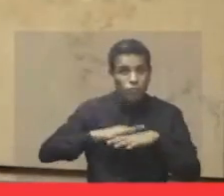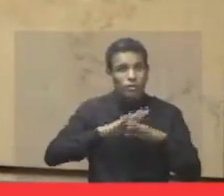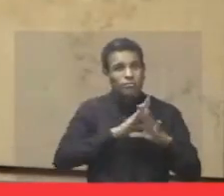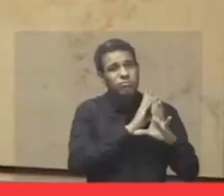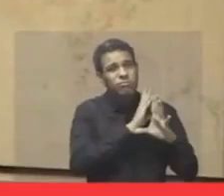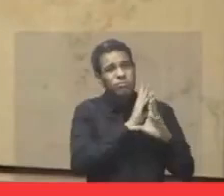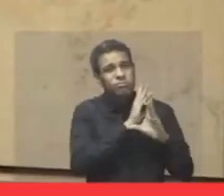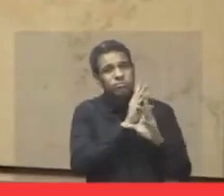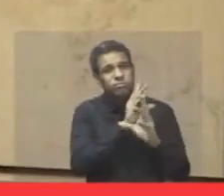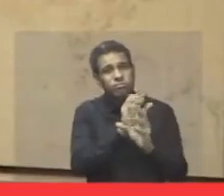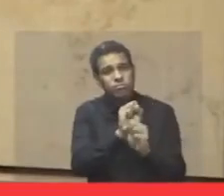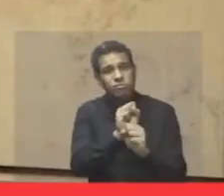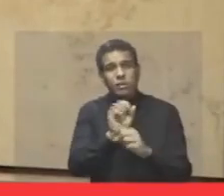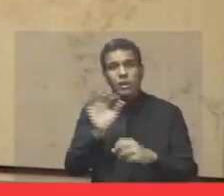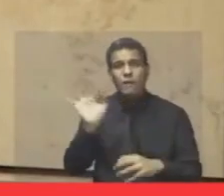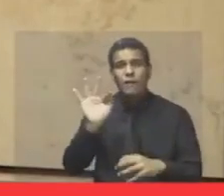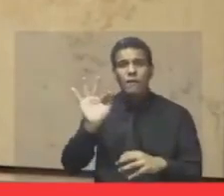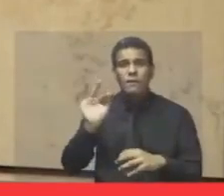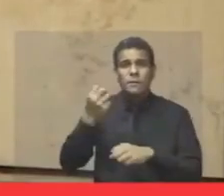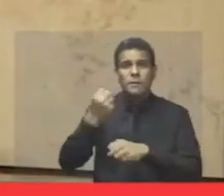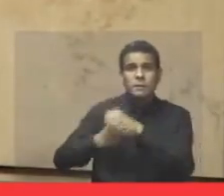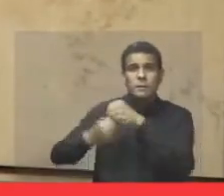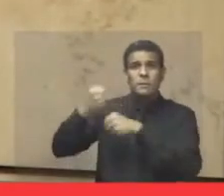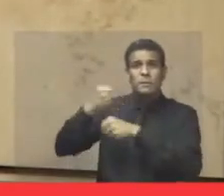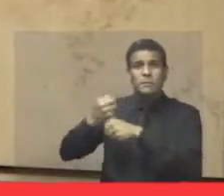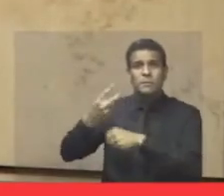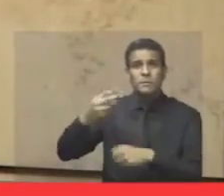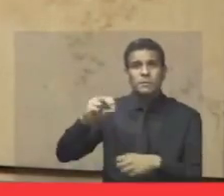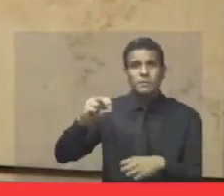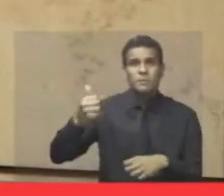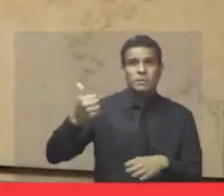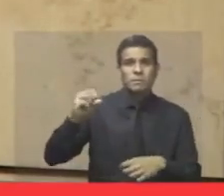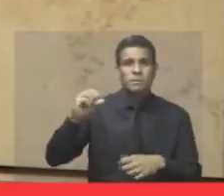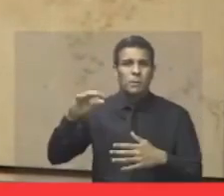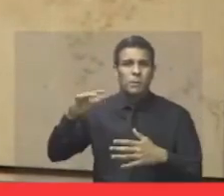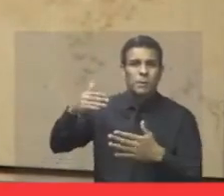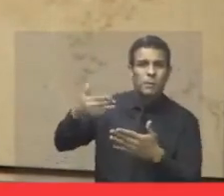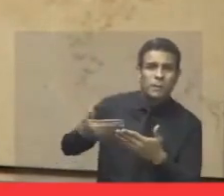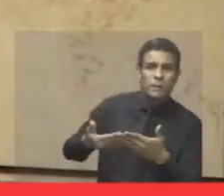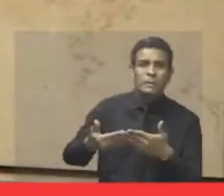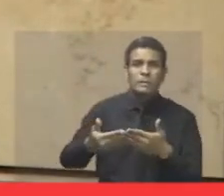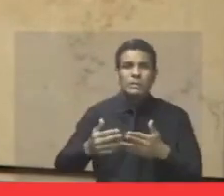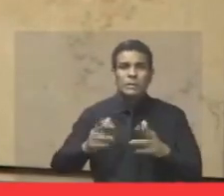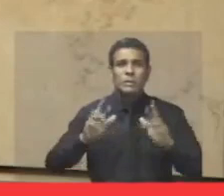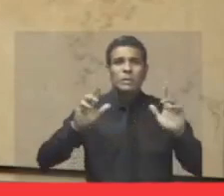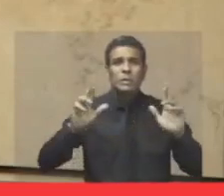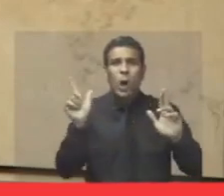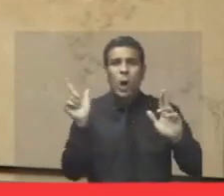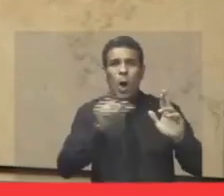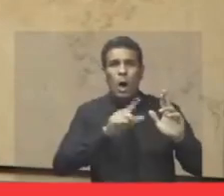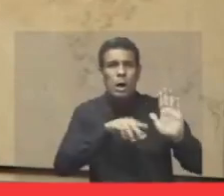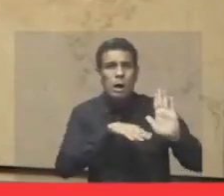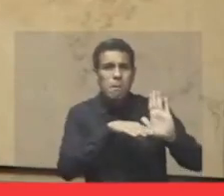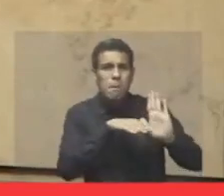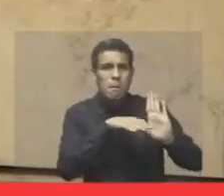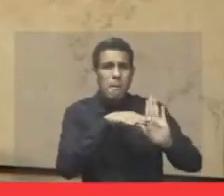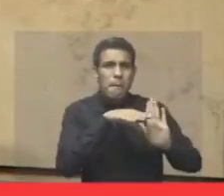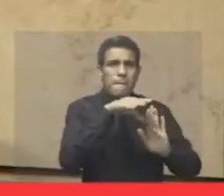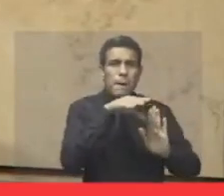de fevereiro de 2019 até agora, e fazendo a expectativa de inflação até o final do